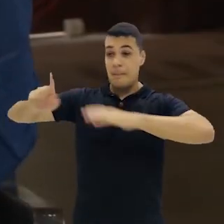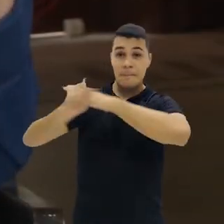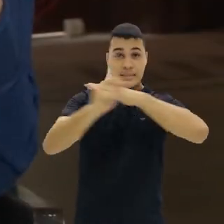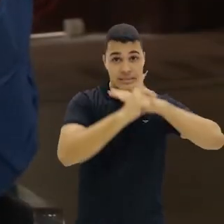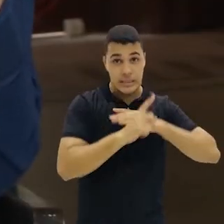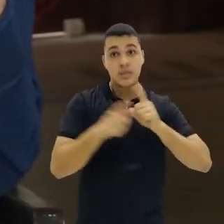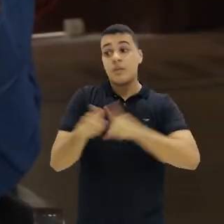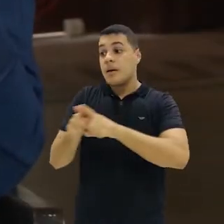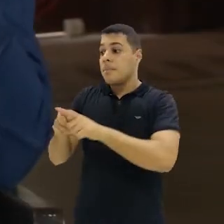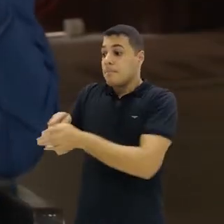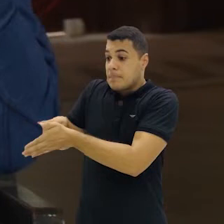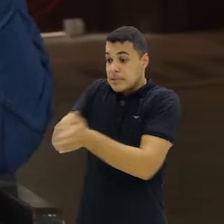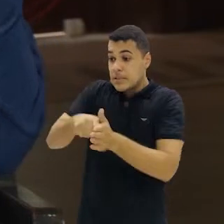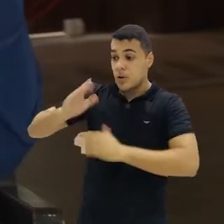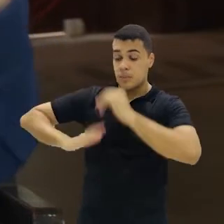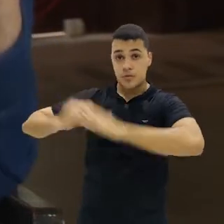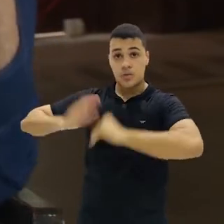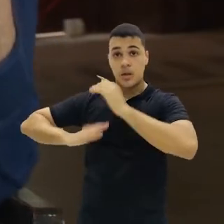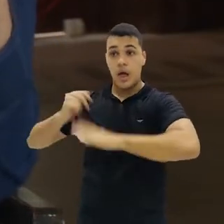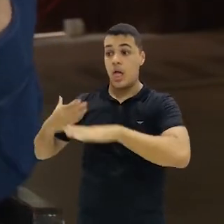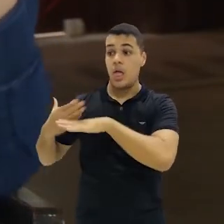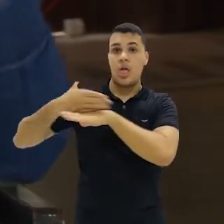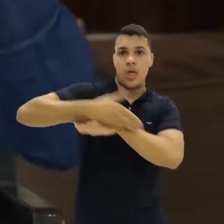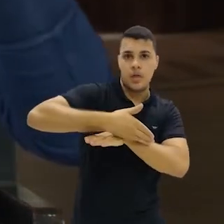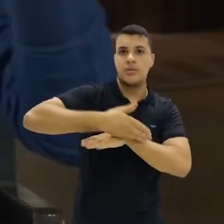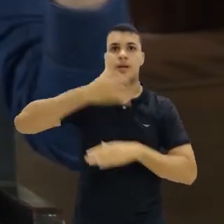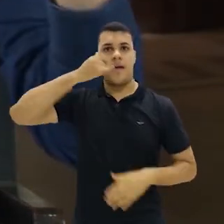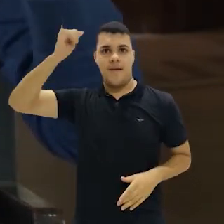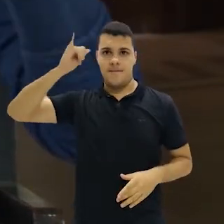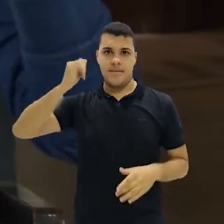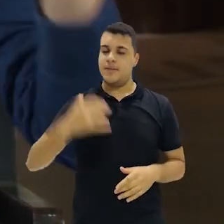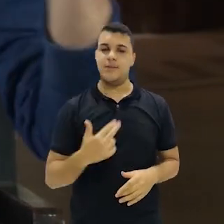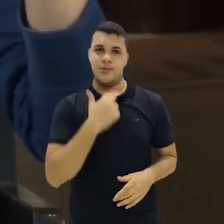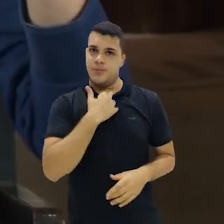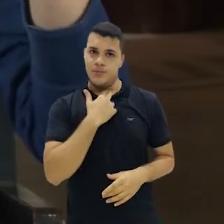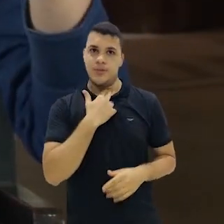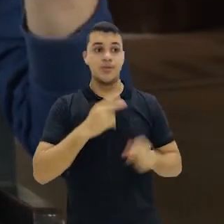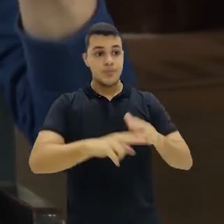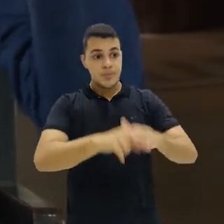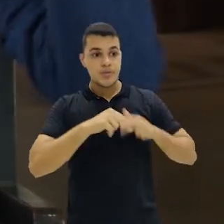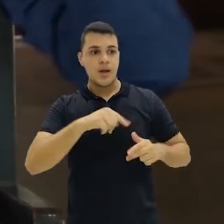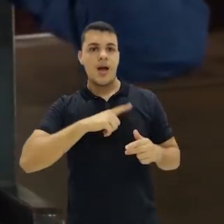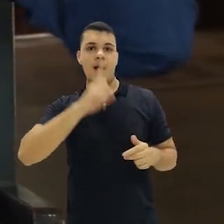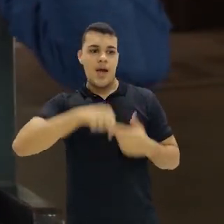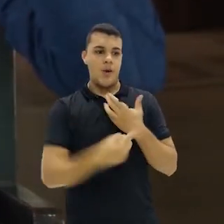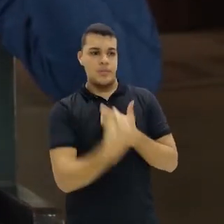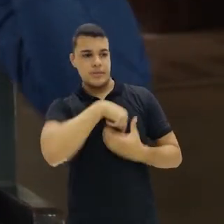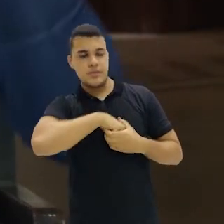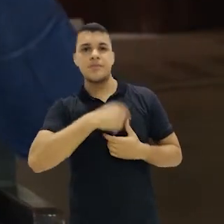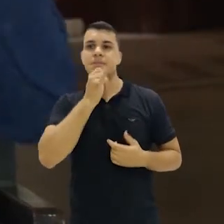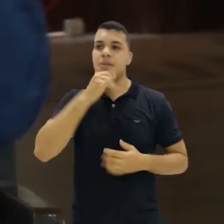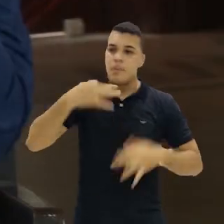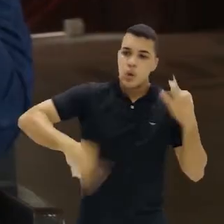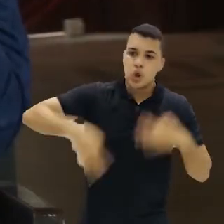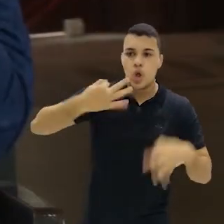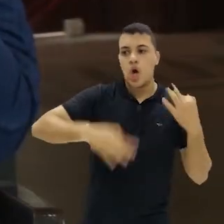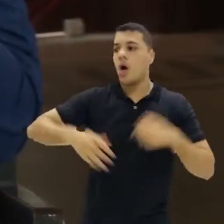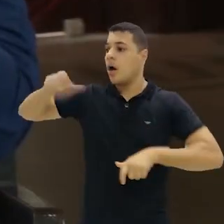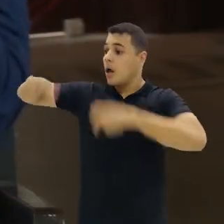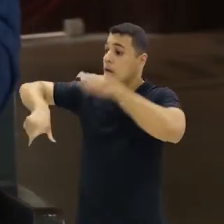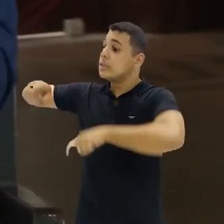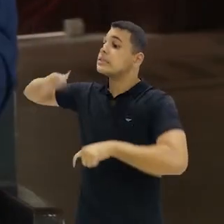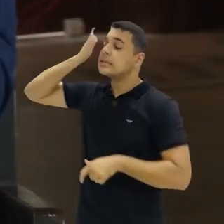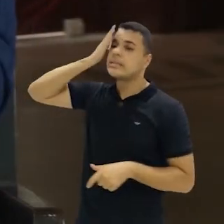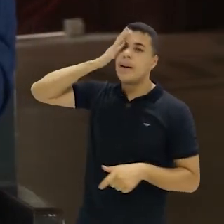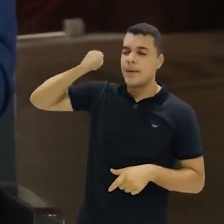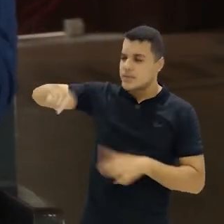são meio subjetivos, como dor, em que eu, sabendo em que grupo de tratamento eu estou, isso pode influenciar na minha avaliação